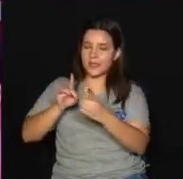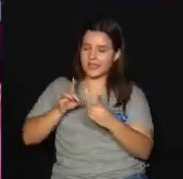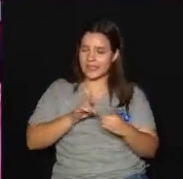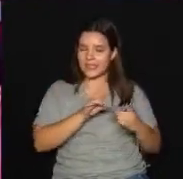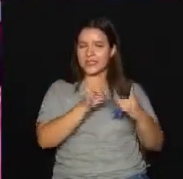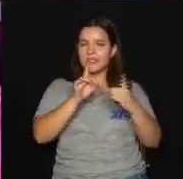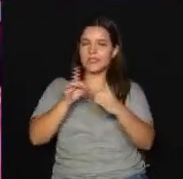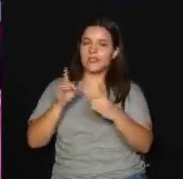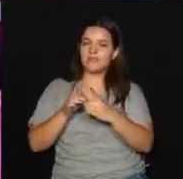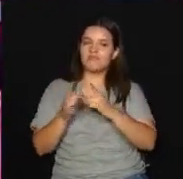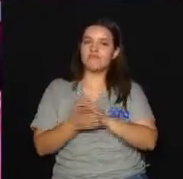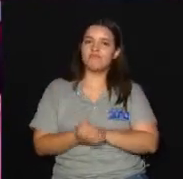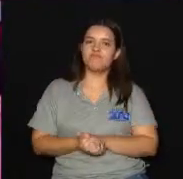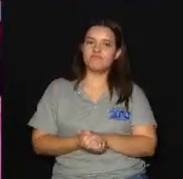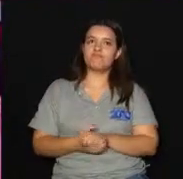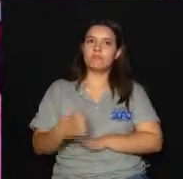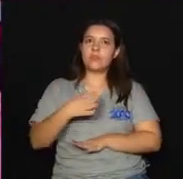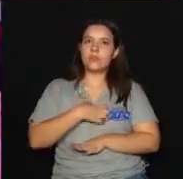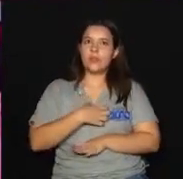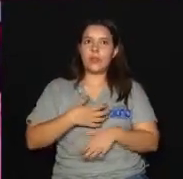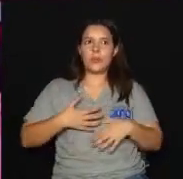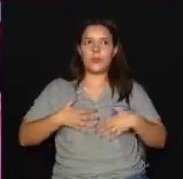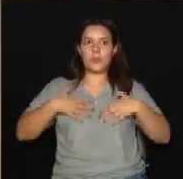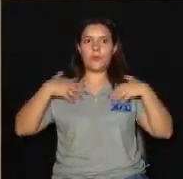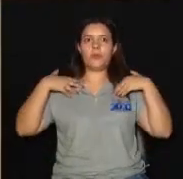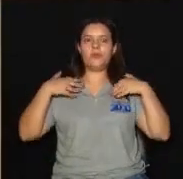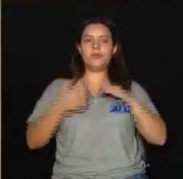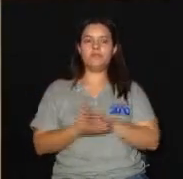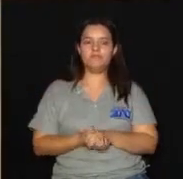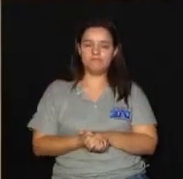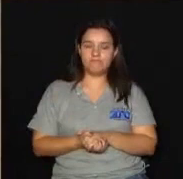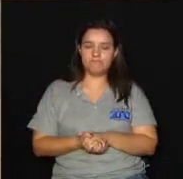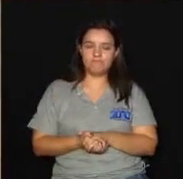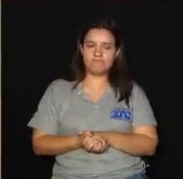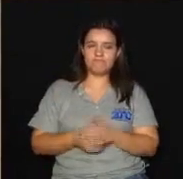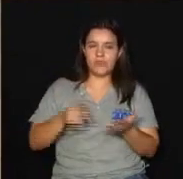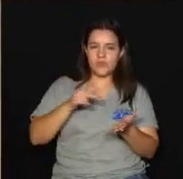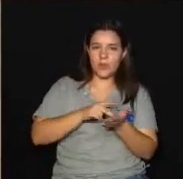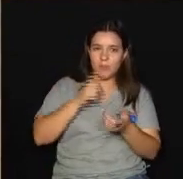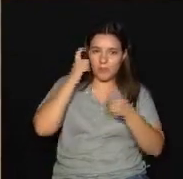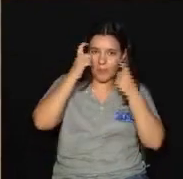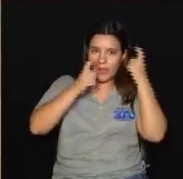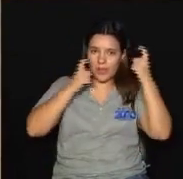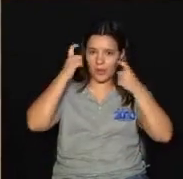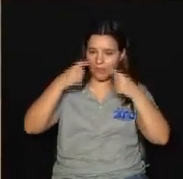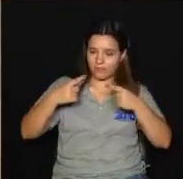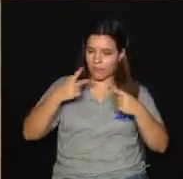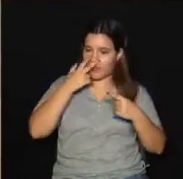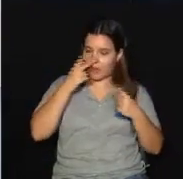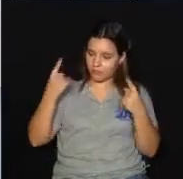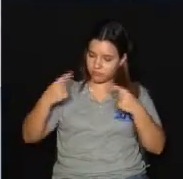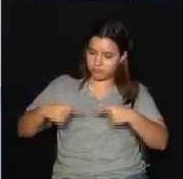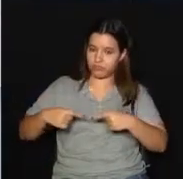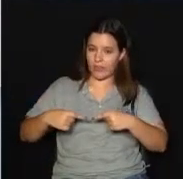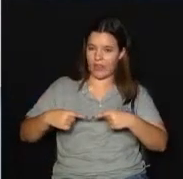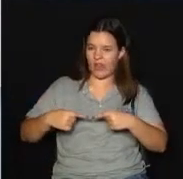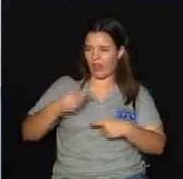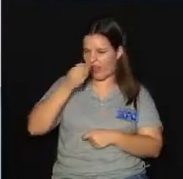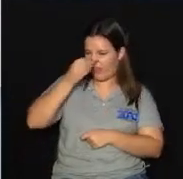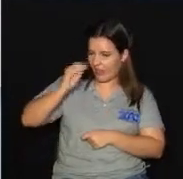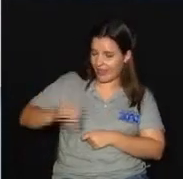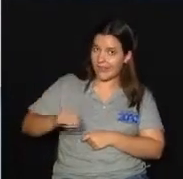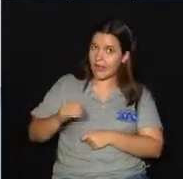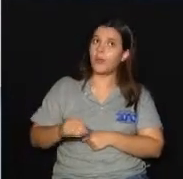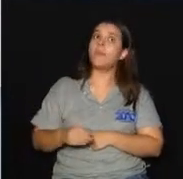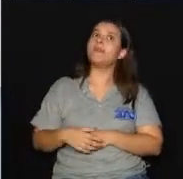maneira minimamente satisfatória. Essa preocupação de aversão à política é algo muito grave, né? Algo que a gente